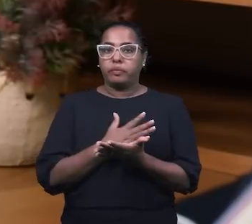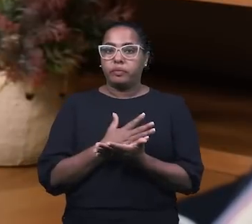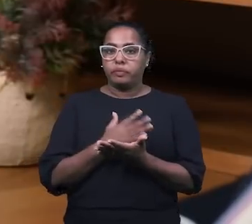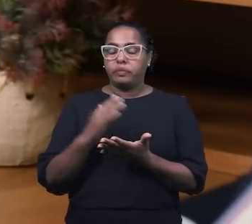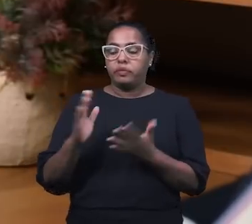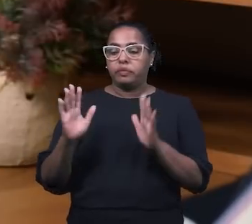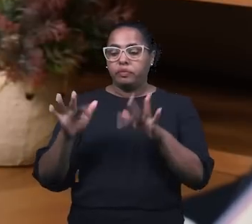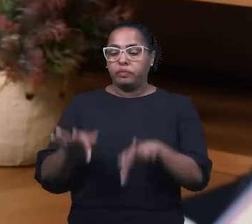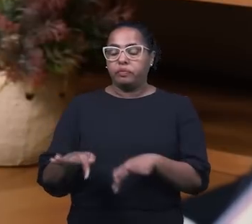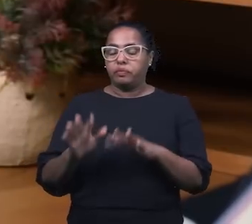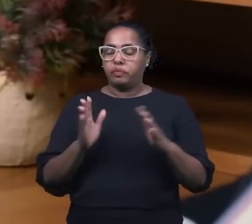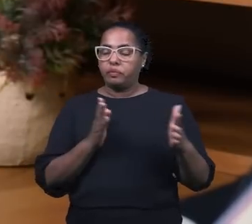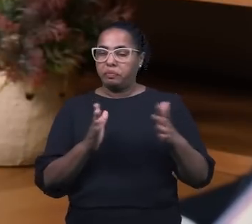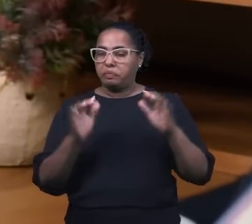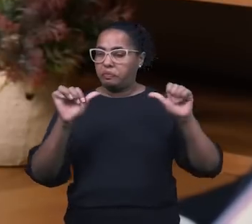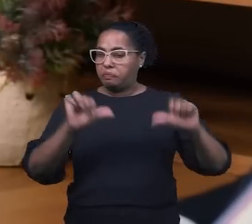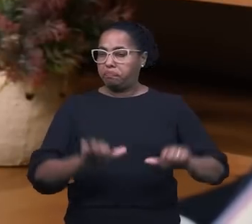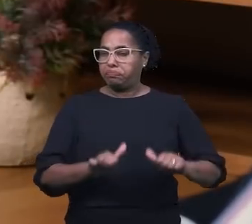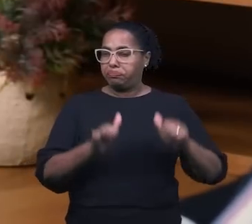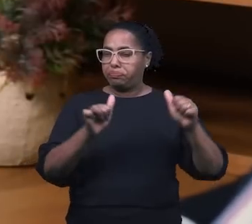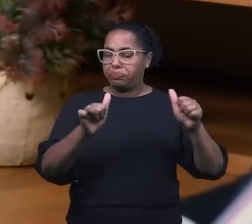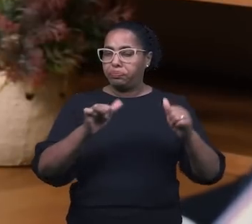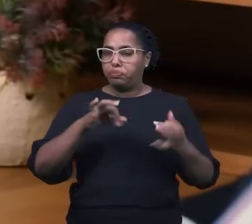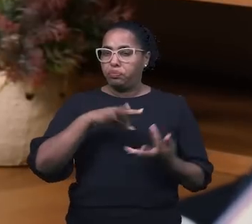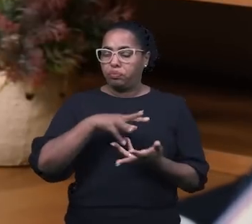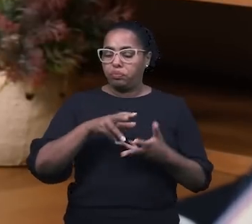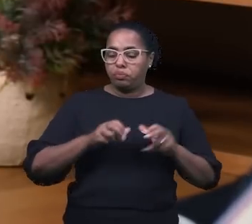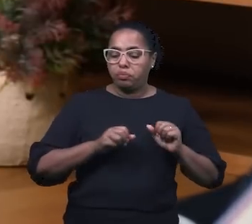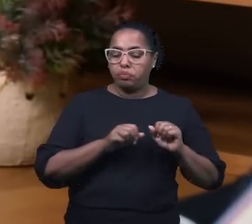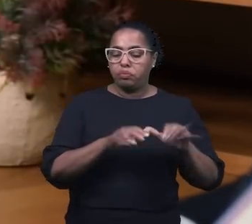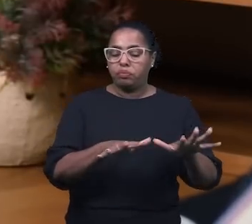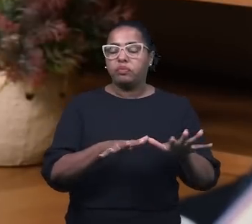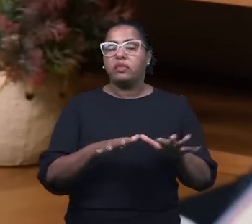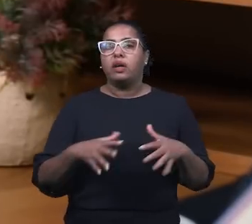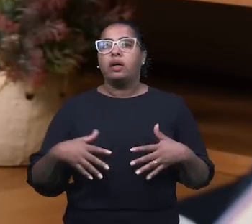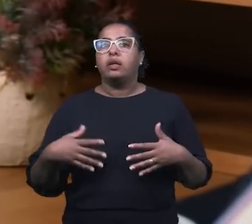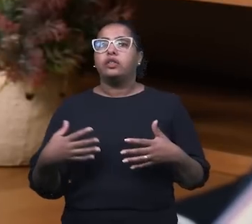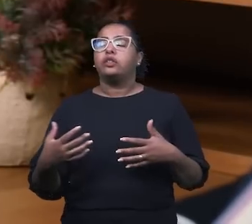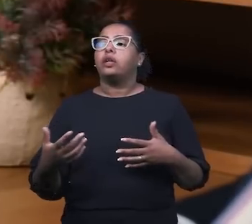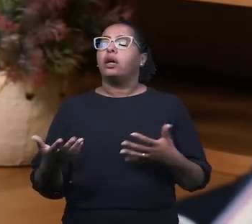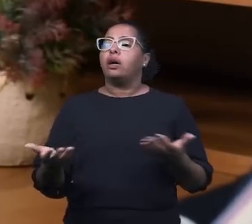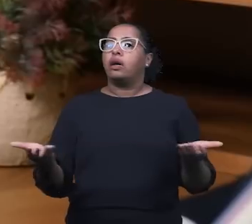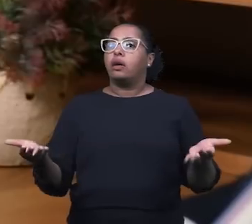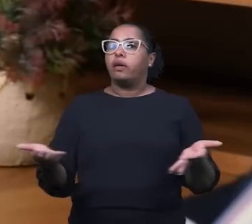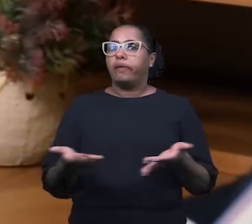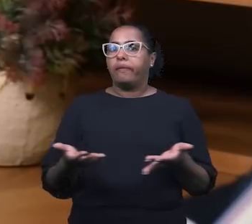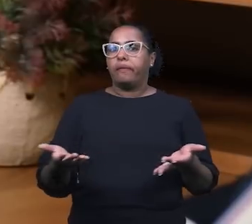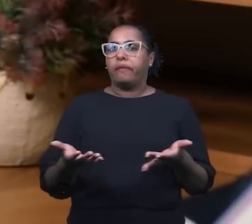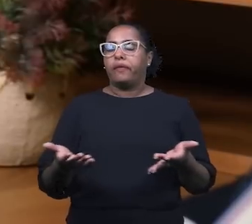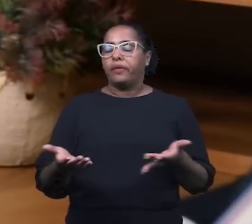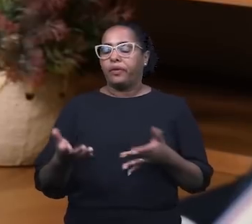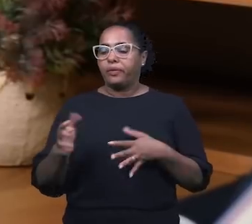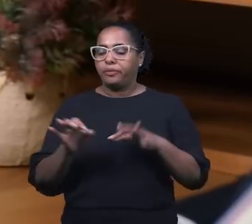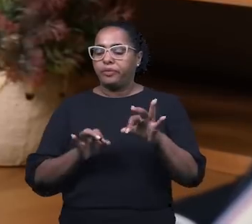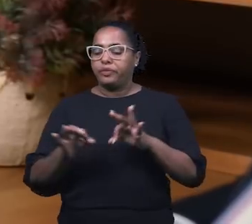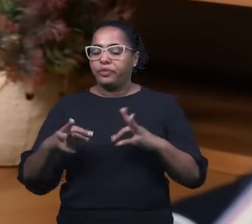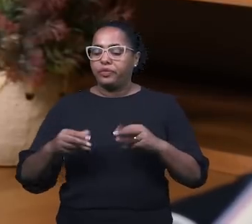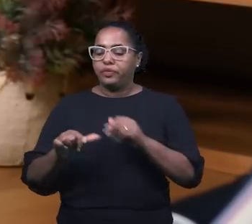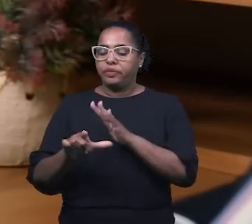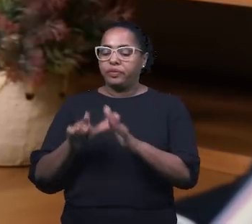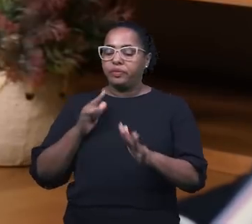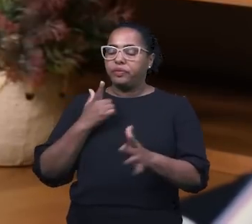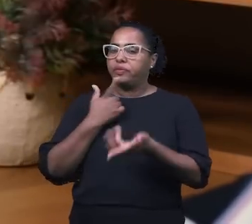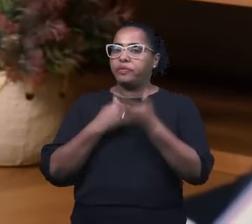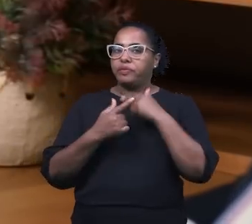nesse período mais crítico, né, da pandemia, nós realizamos aquilo que nós sempre desejamos, que